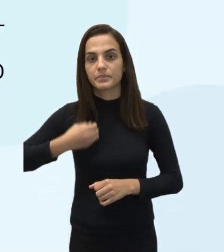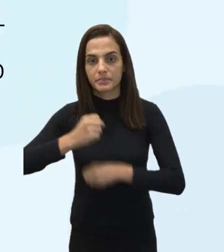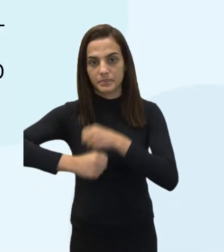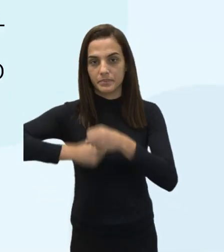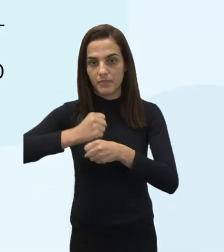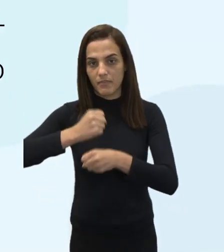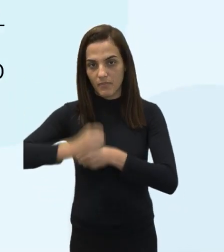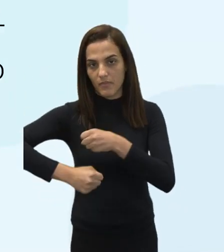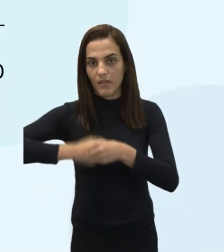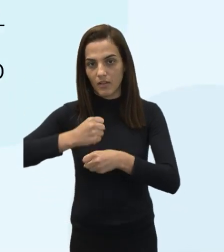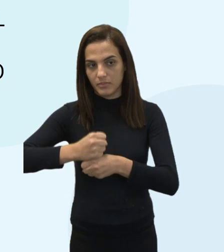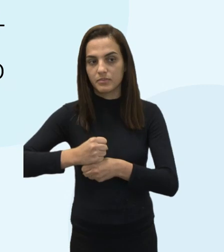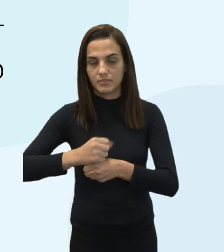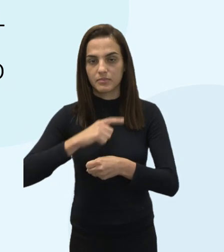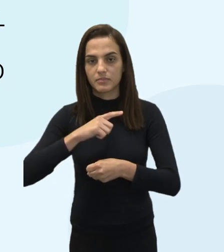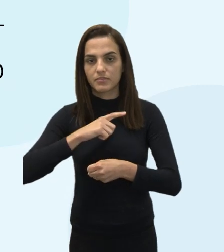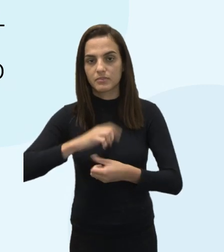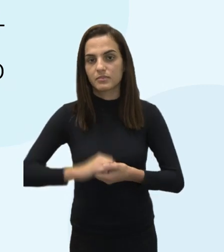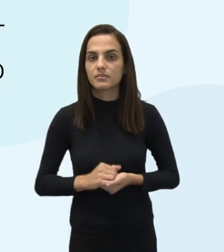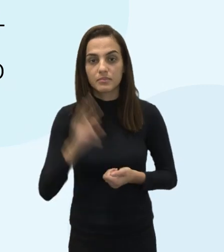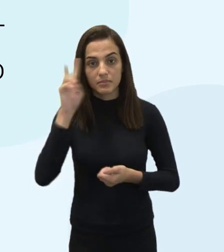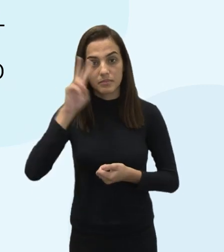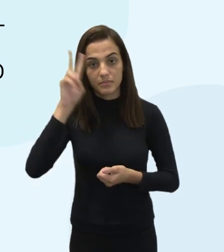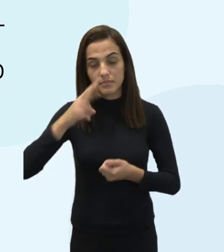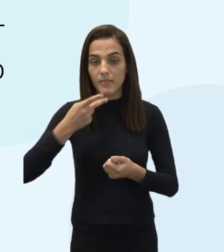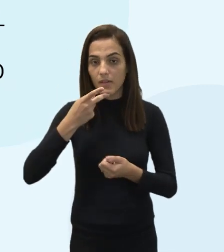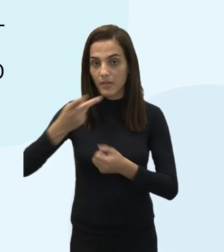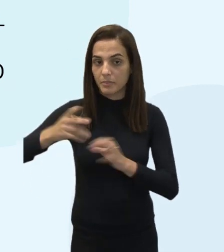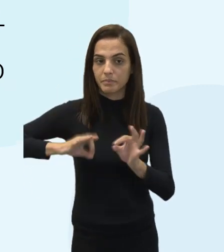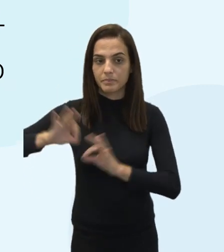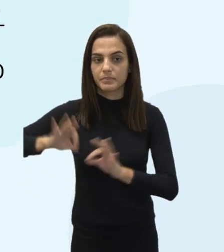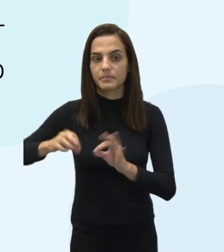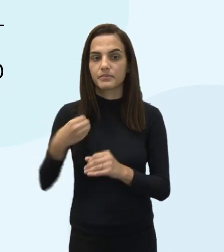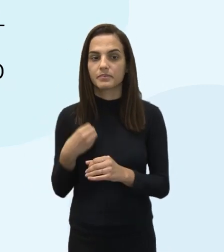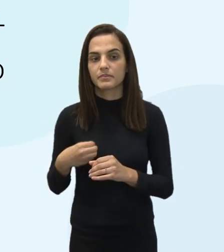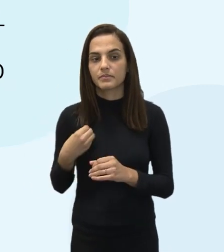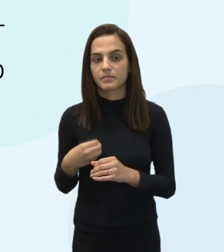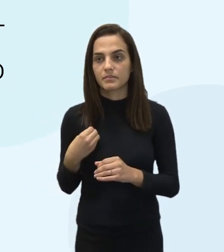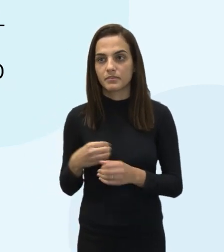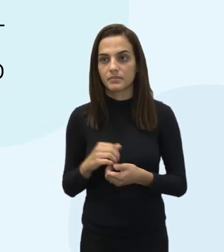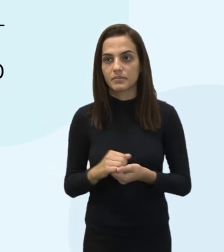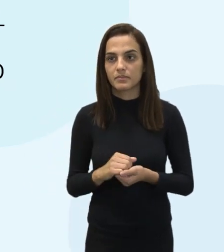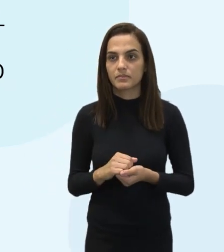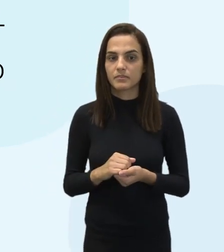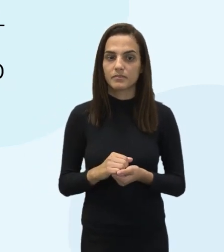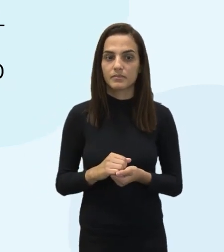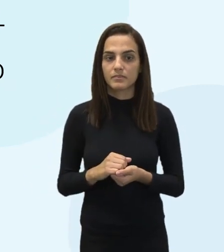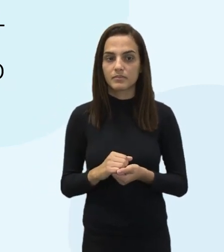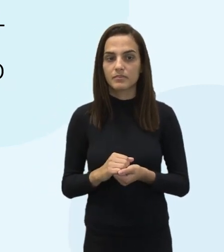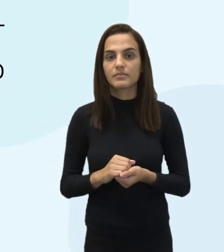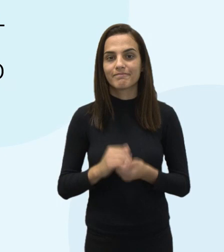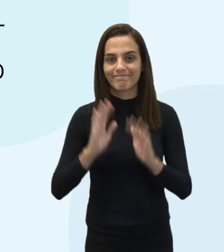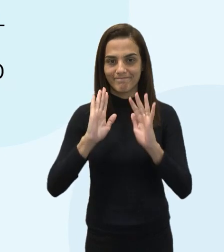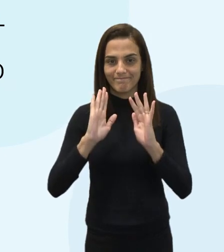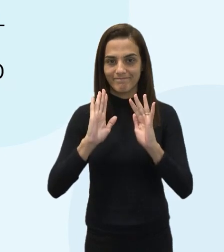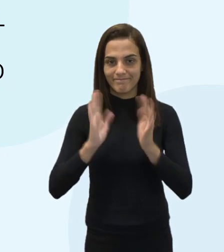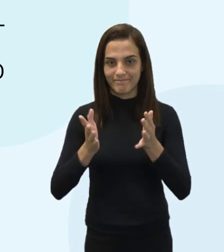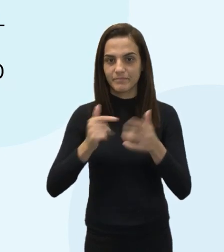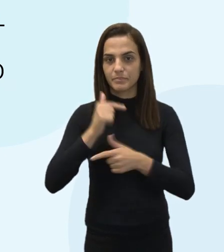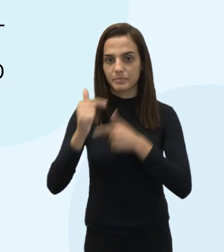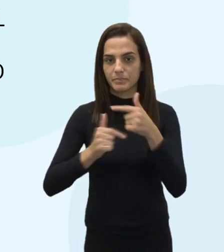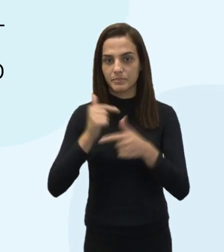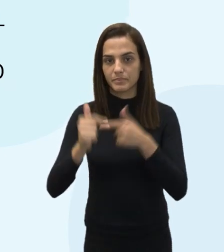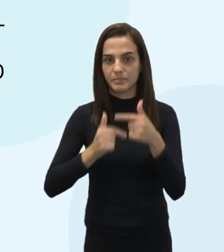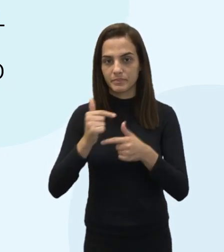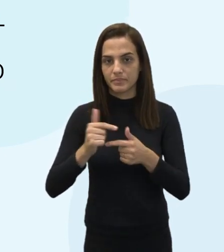por série, né? Lembrando que a gente vai falar de projeto de vida não só para o professor de linguagens que já está trabalhando com